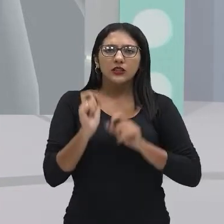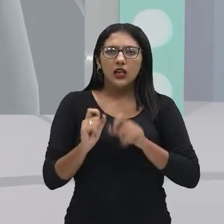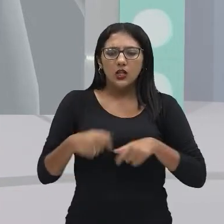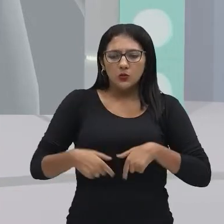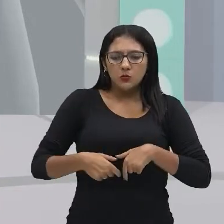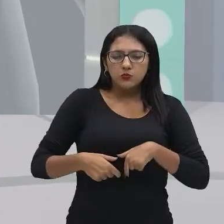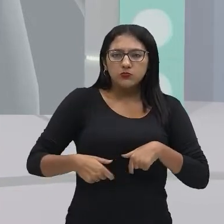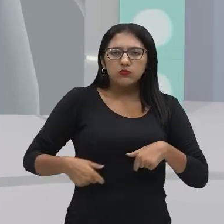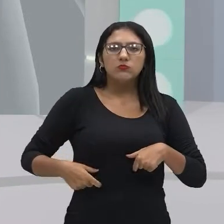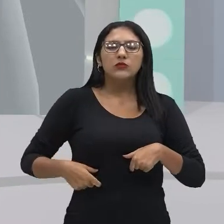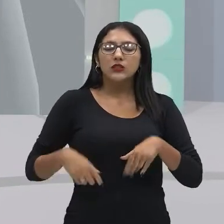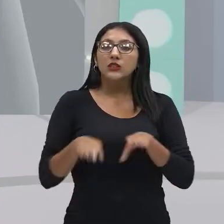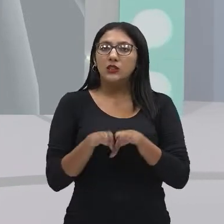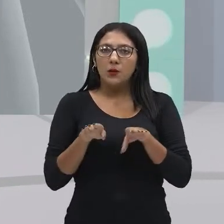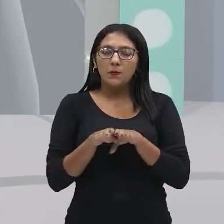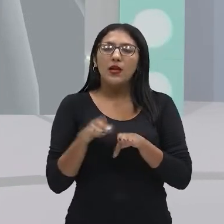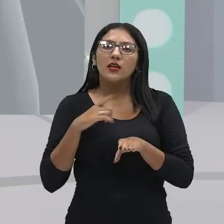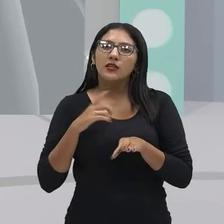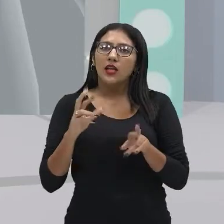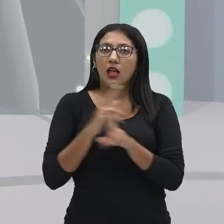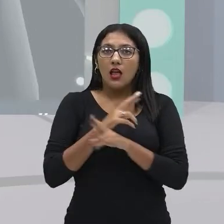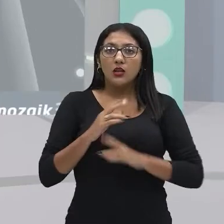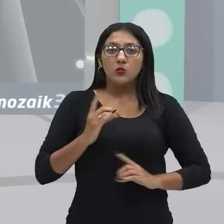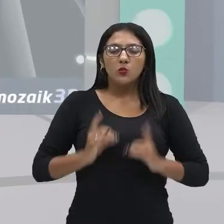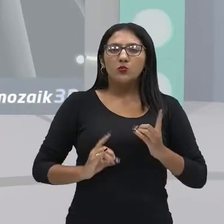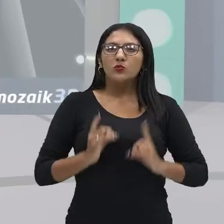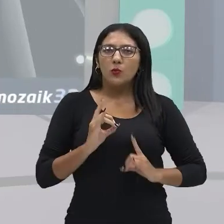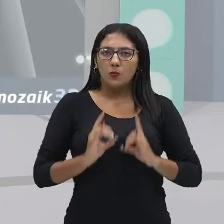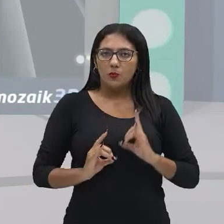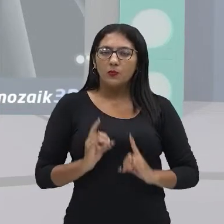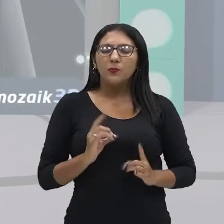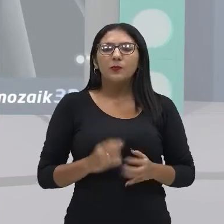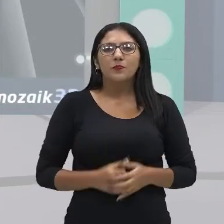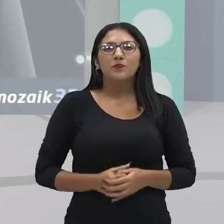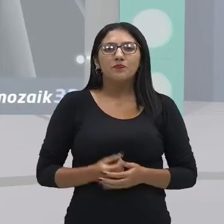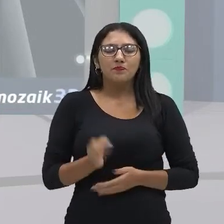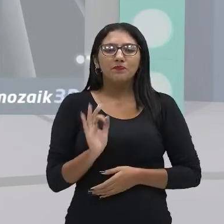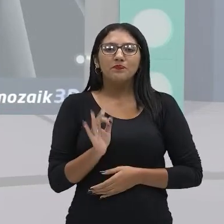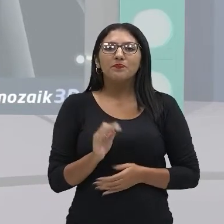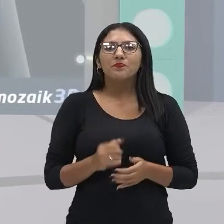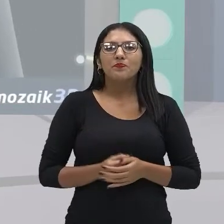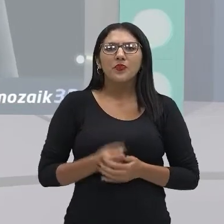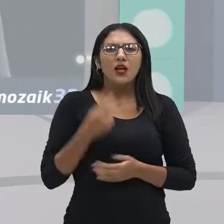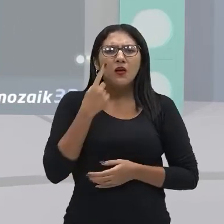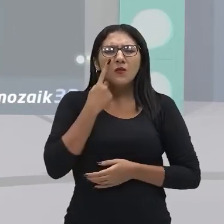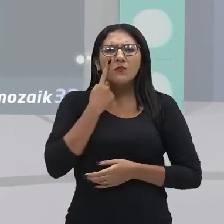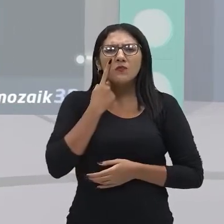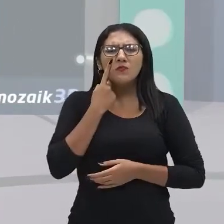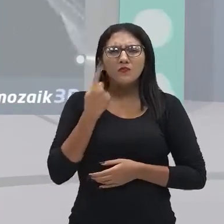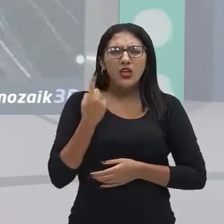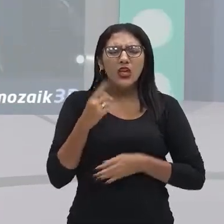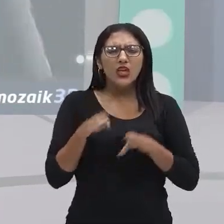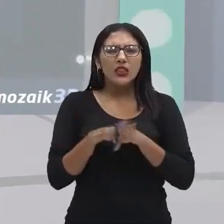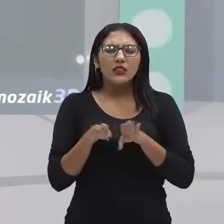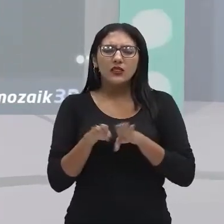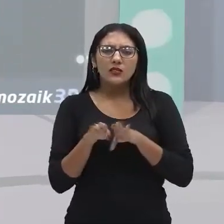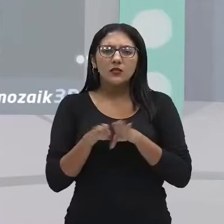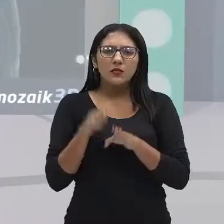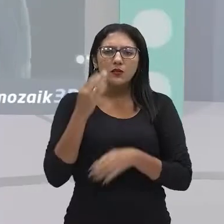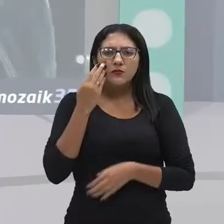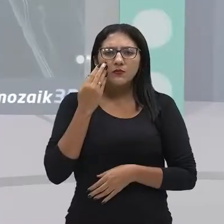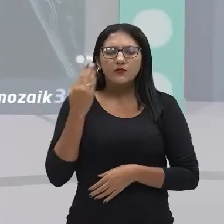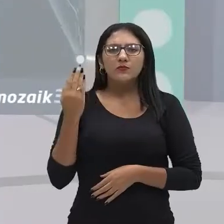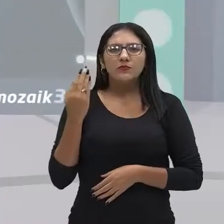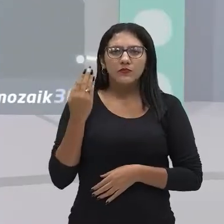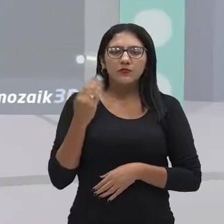outra glândula endócrina, ok? Muito bem. E aqui, gente, nós temos, não é?